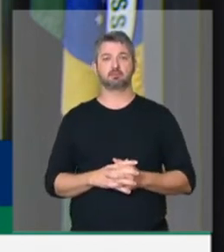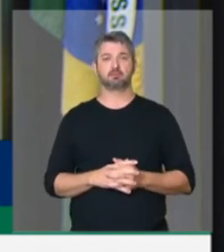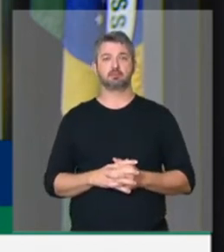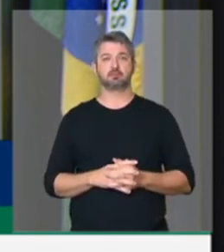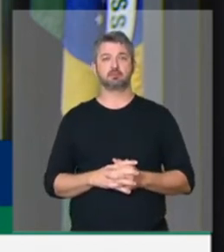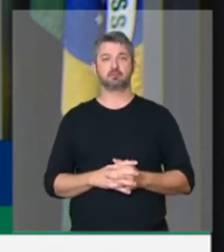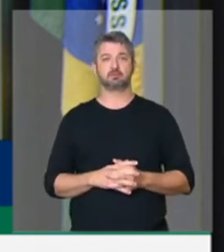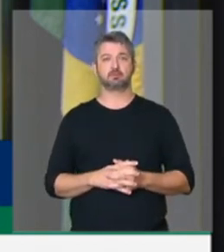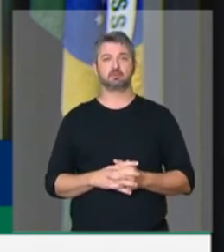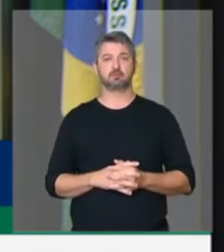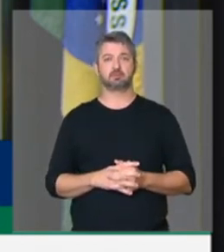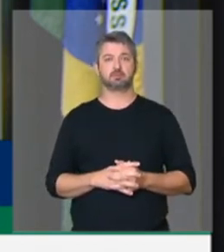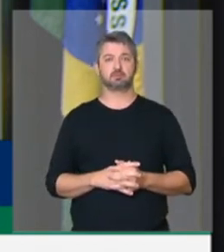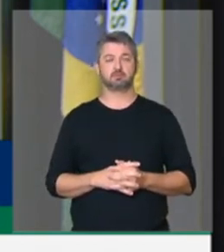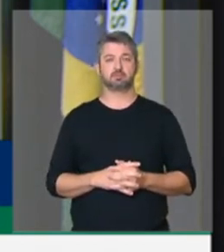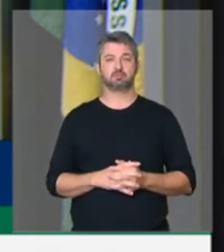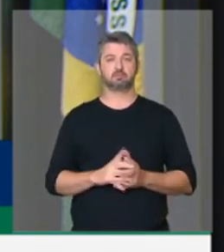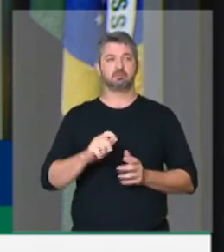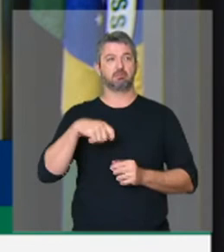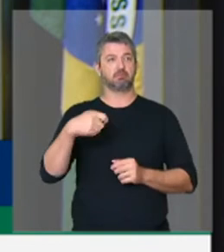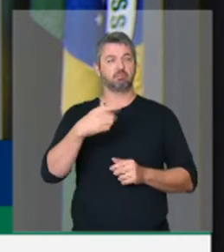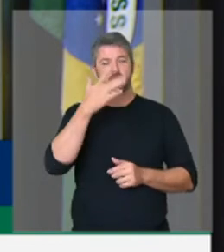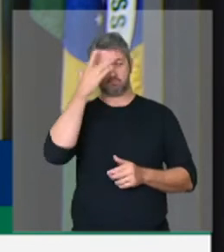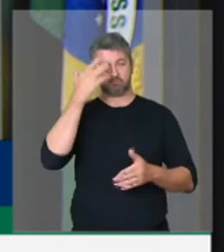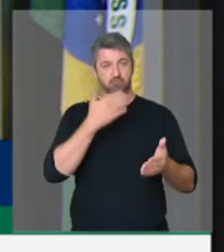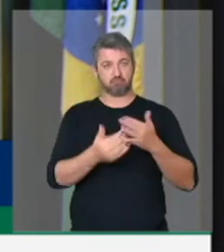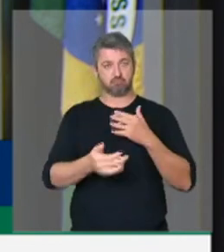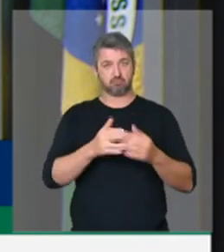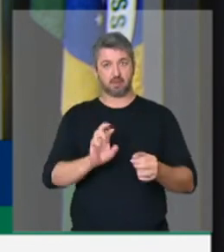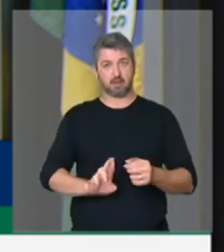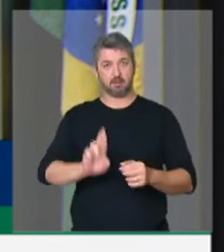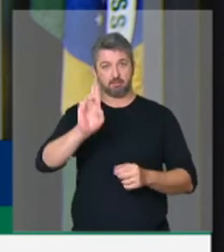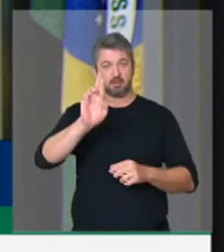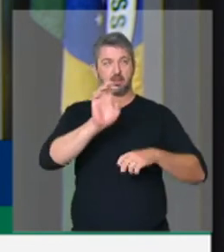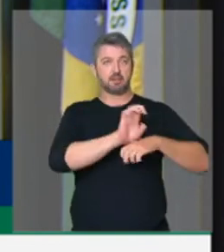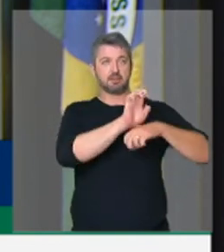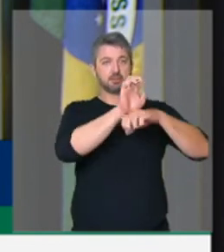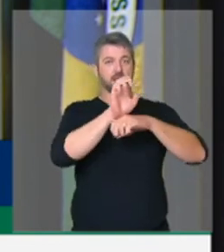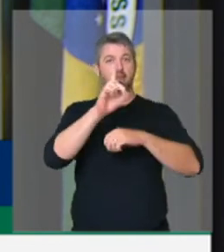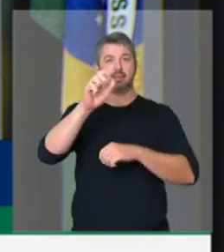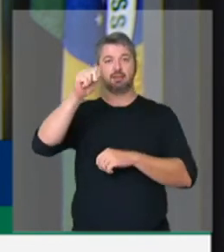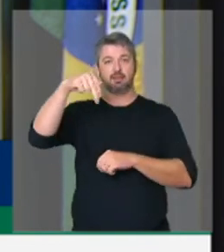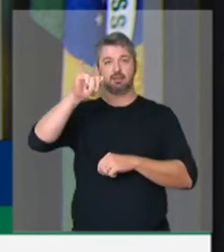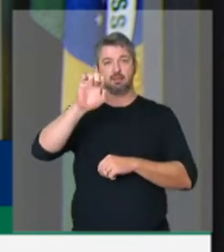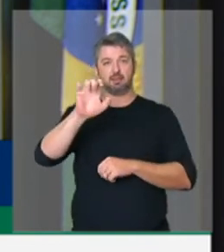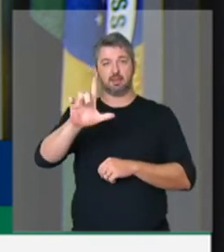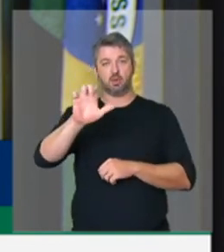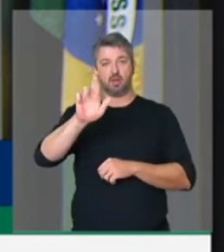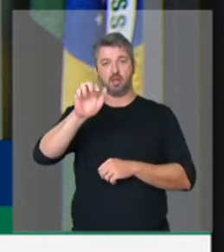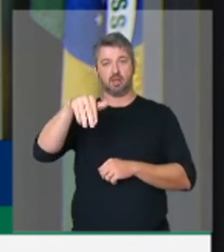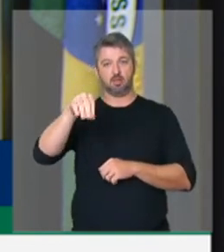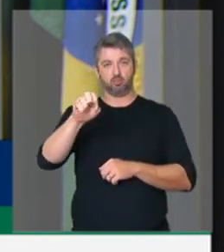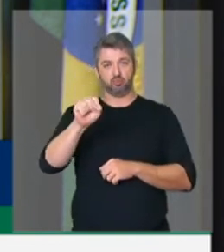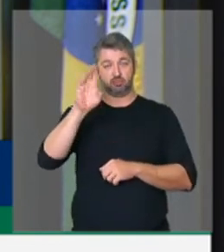seus representantes nos estados, em especial Daniel Ramos, que é o representante do estado de São